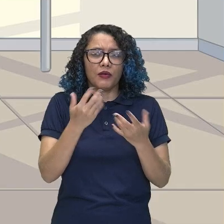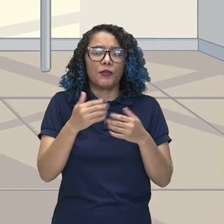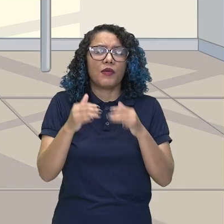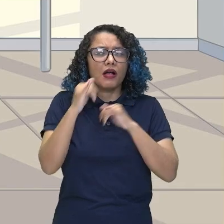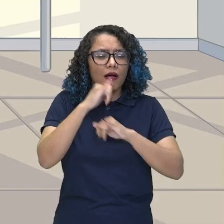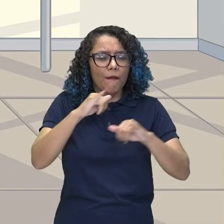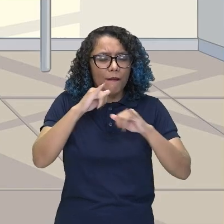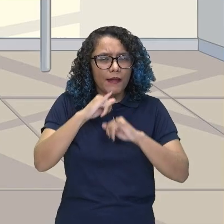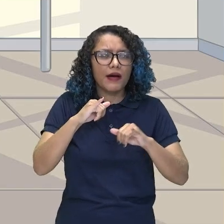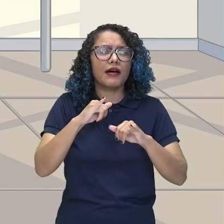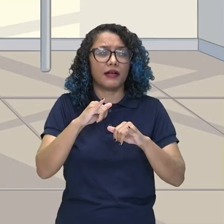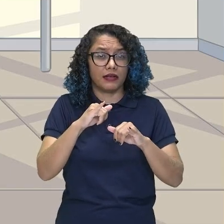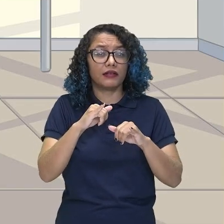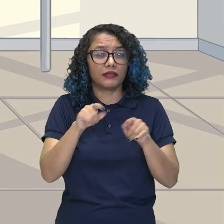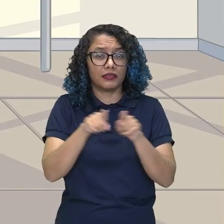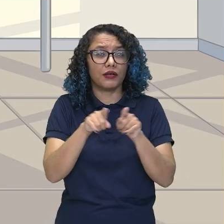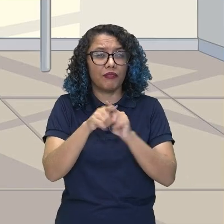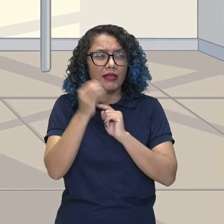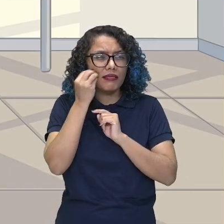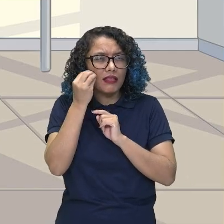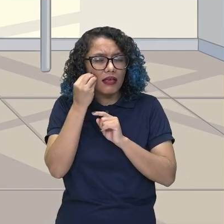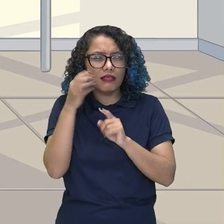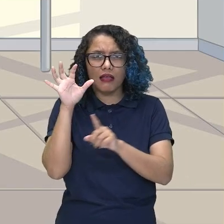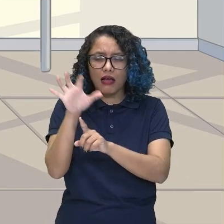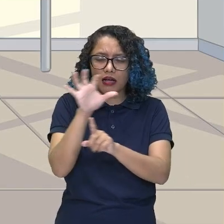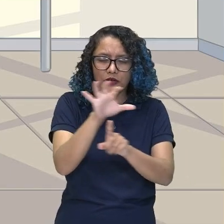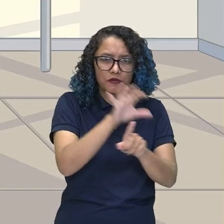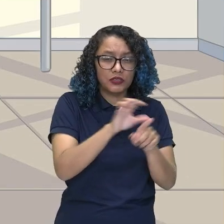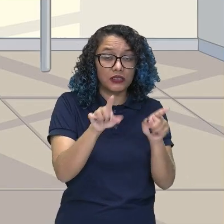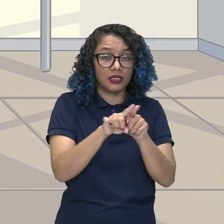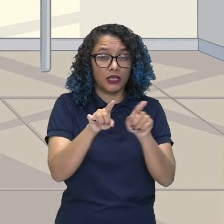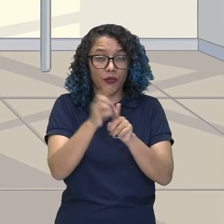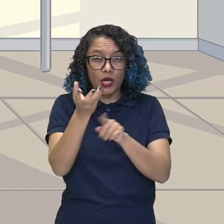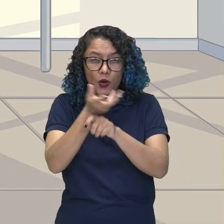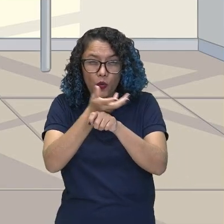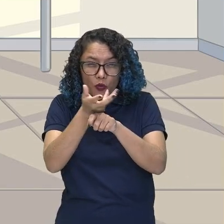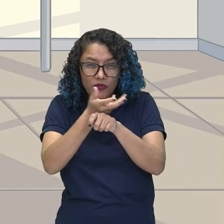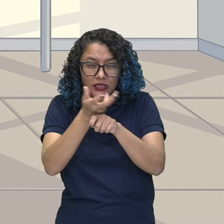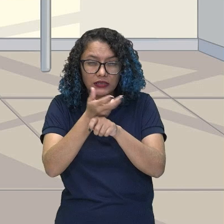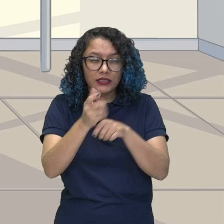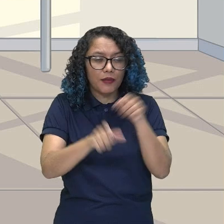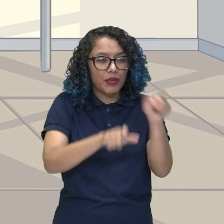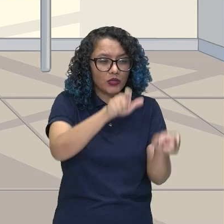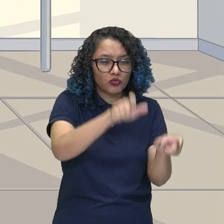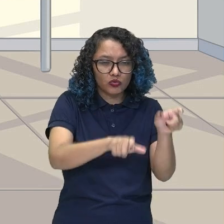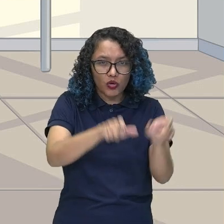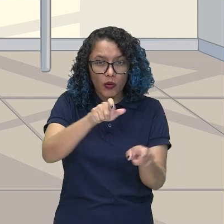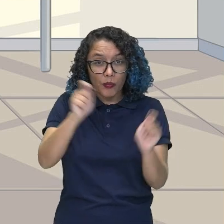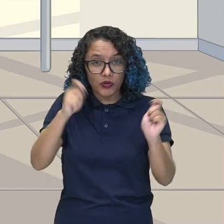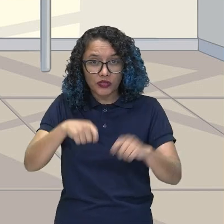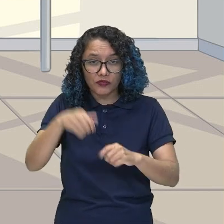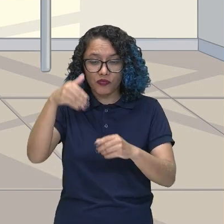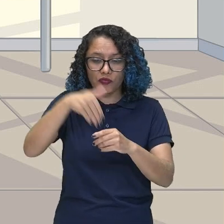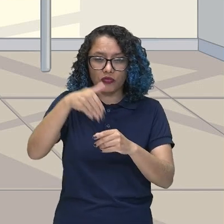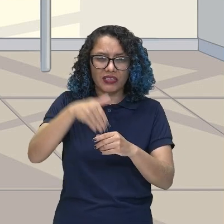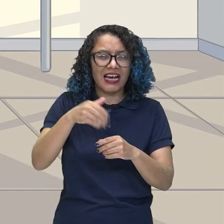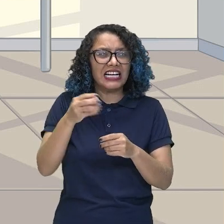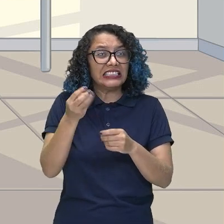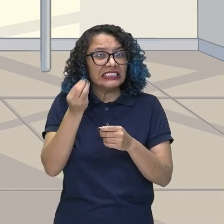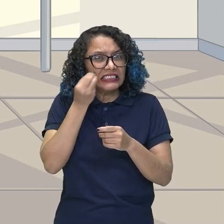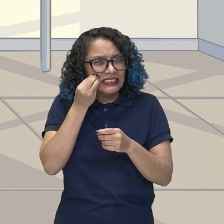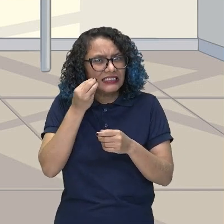propagandas tentam influenciar e convencer, as pessoas, os eleitores, de todas as